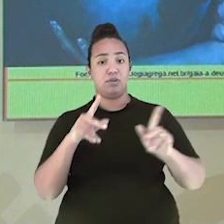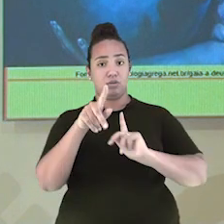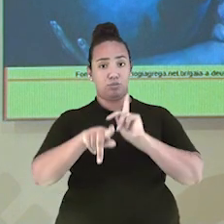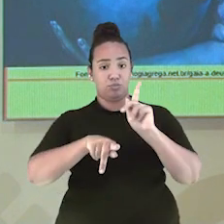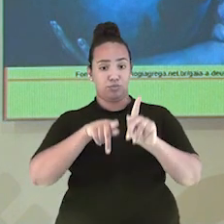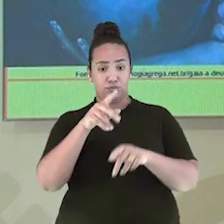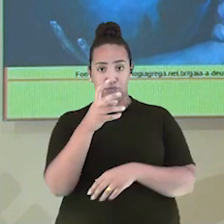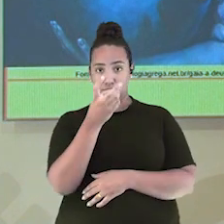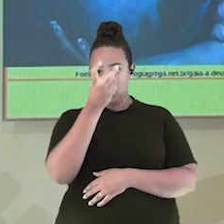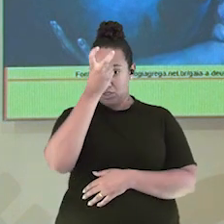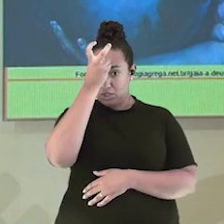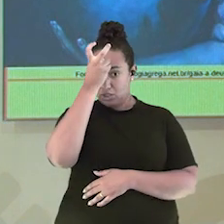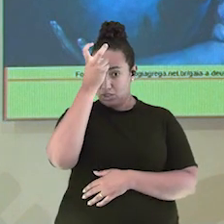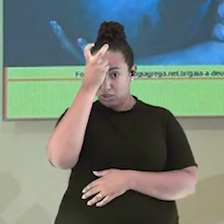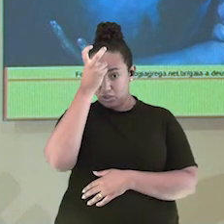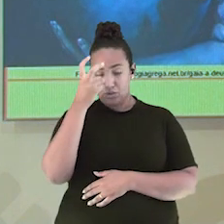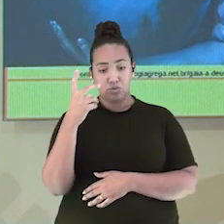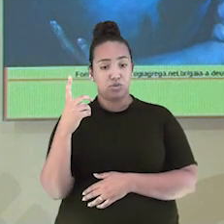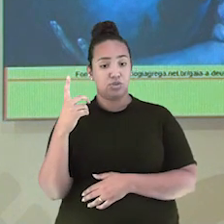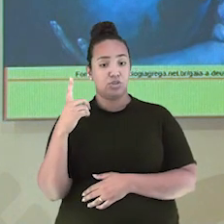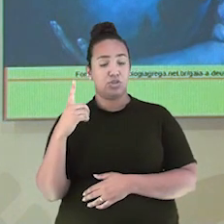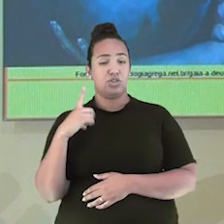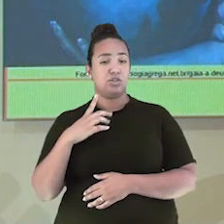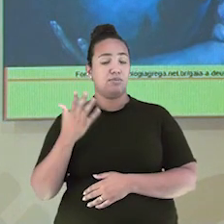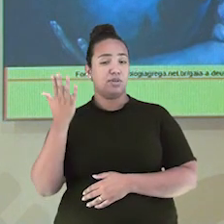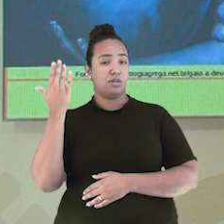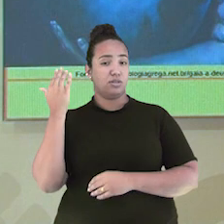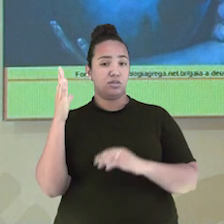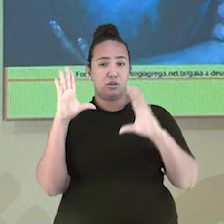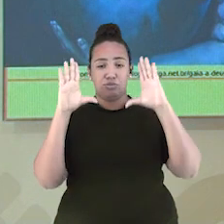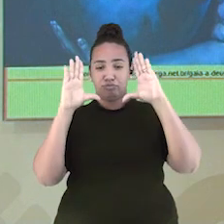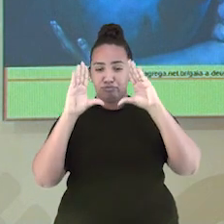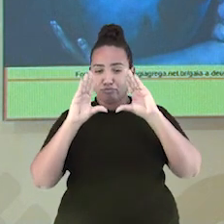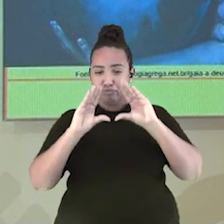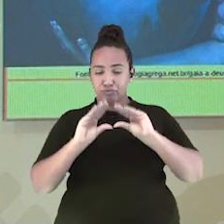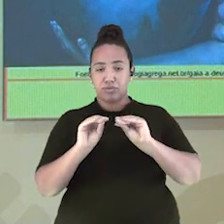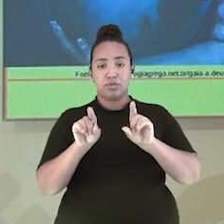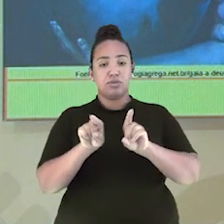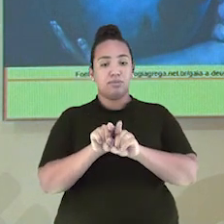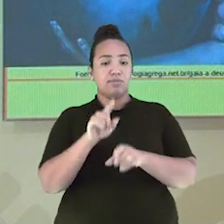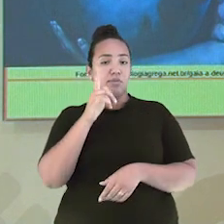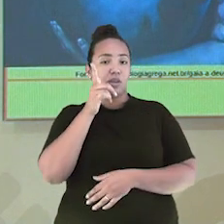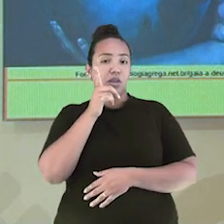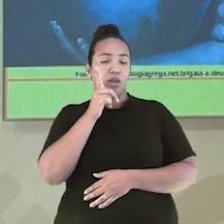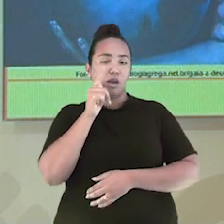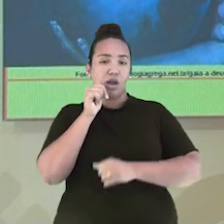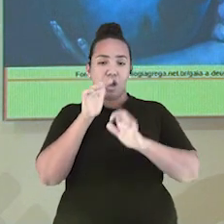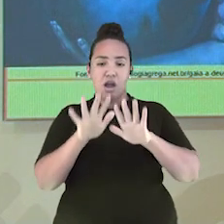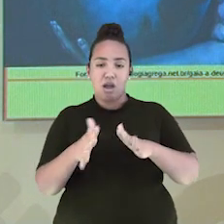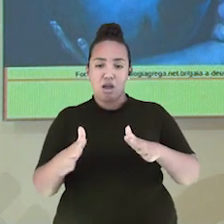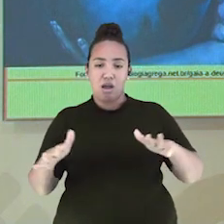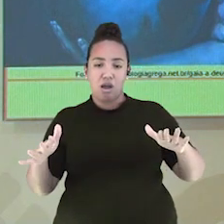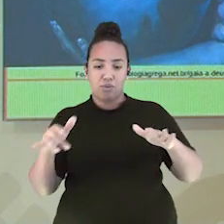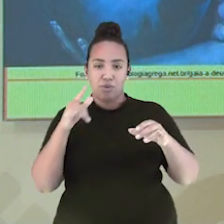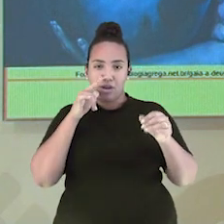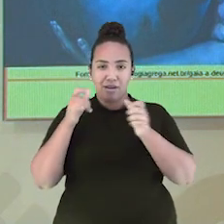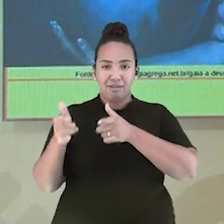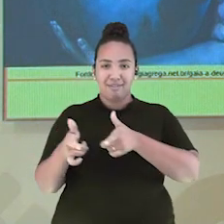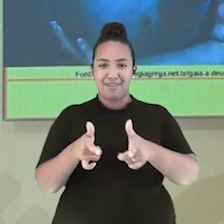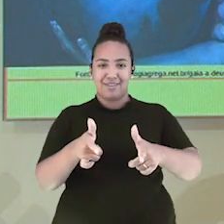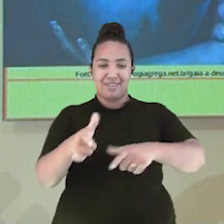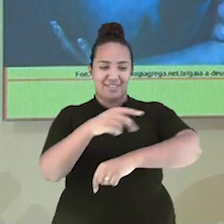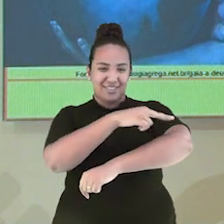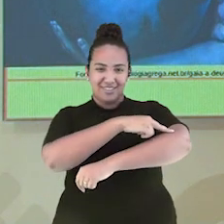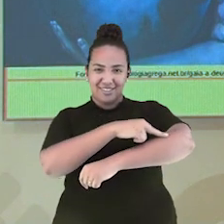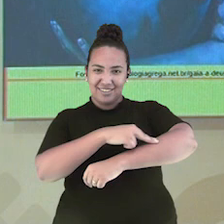que, antes do mundo surgir, existiam somente trevas e a chamada água primordial, o que faz uma clara referência ao